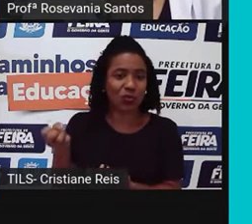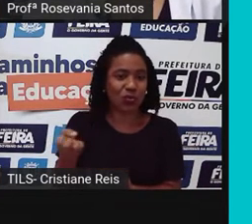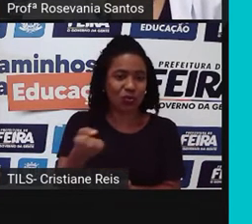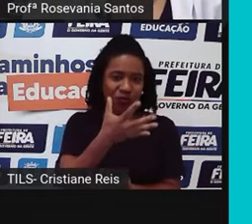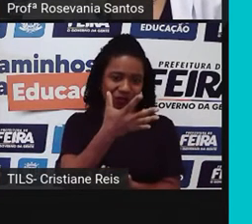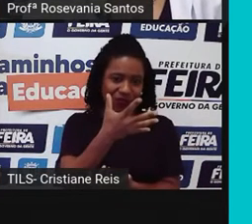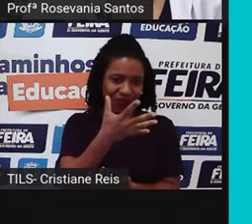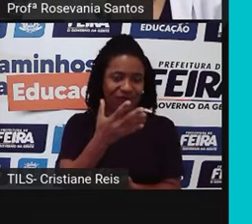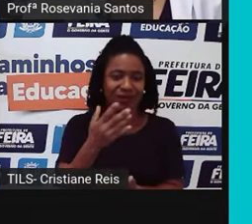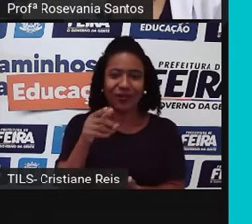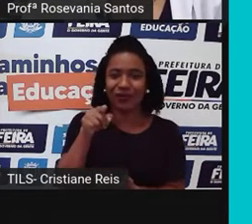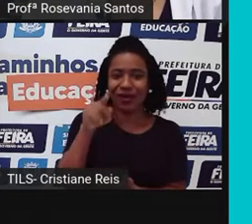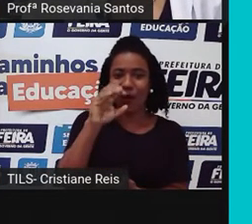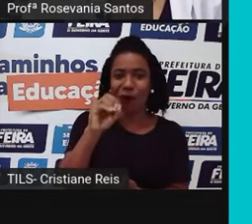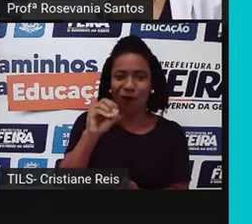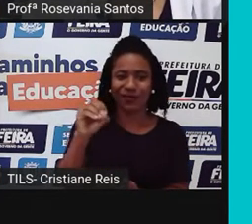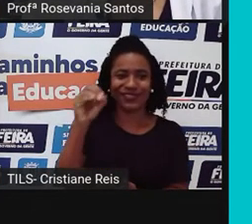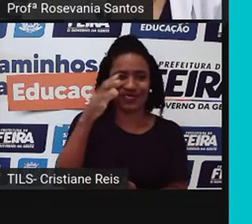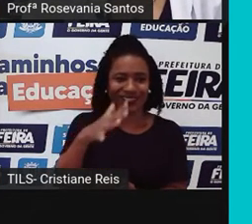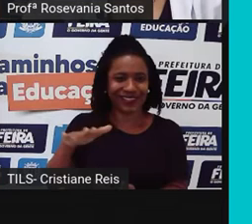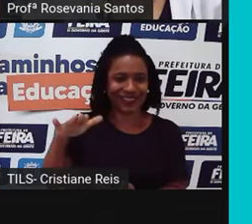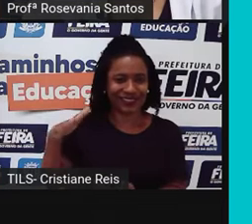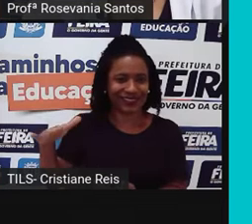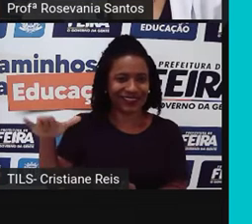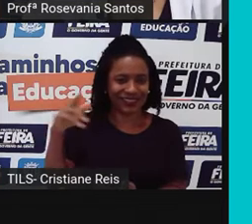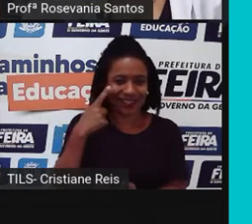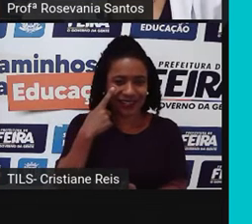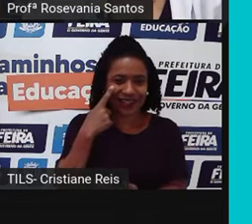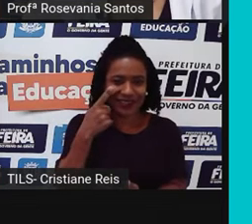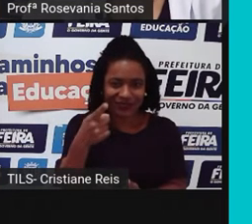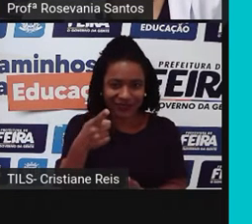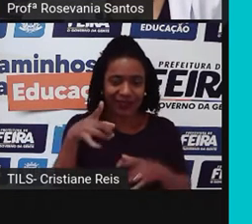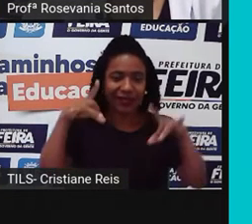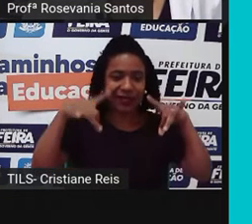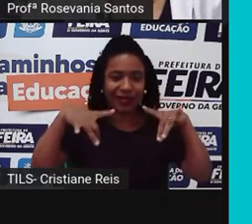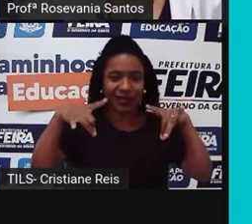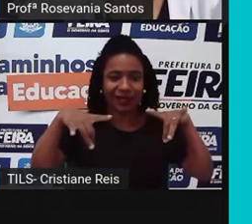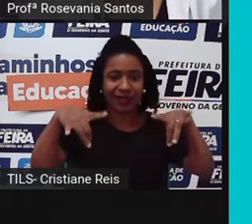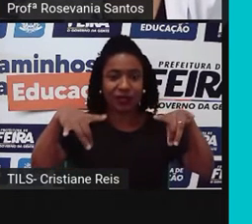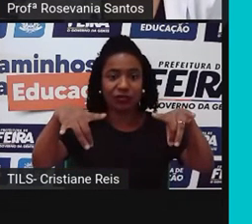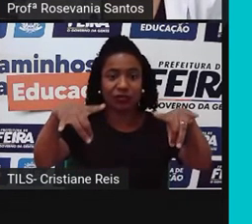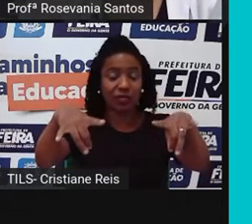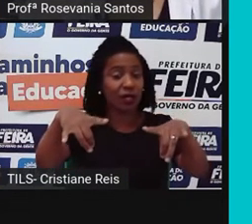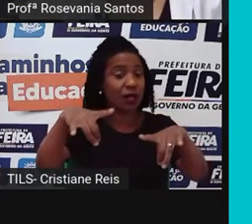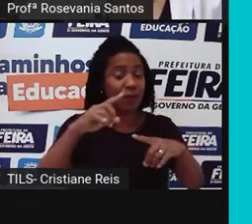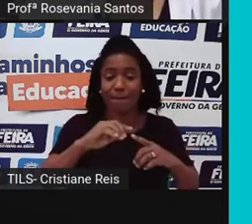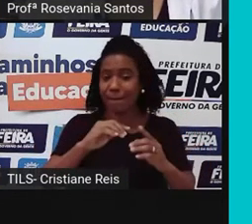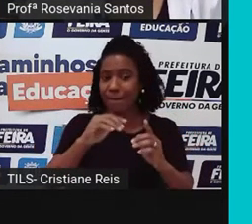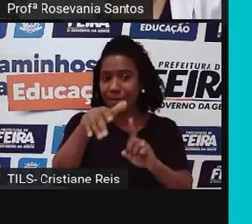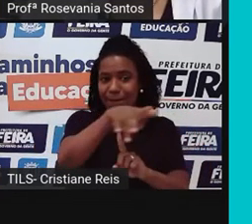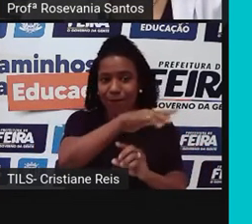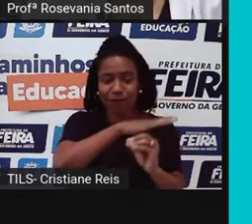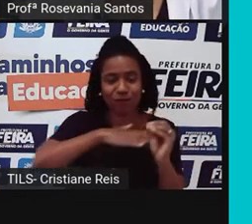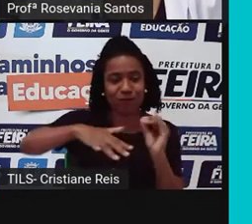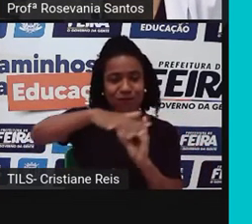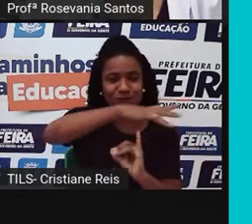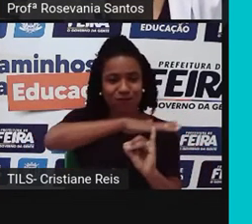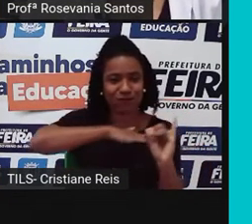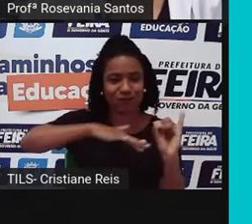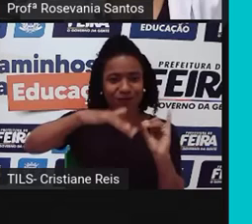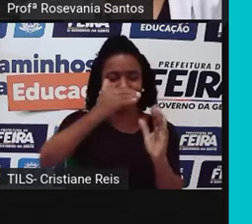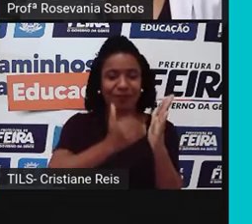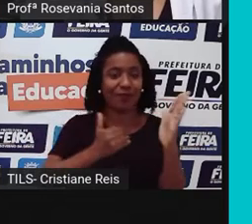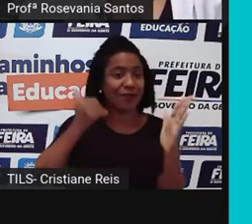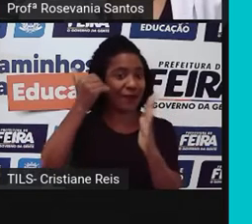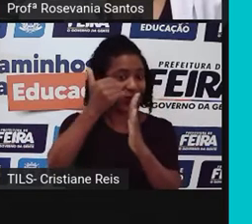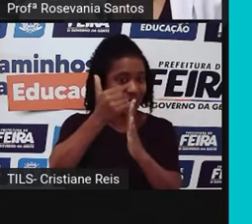pela Oceania, onde a gente vê aqui, né, a Austrália como a maior ilha, né, da Oceania, uma ilha quase de extensão